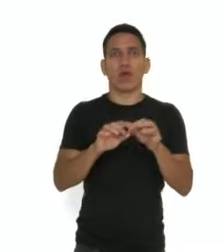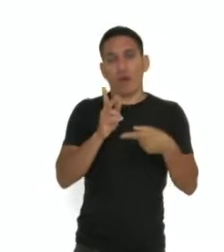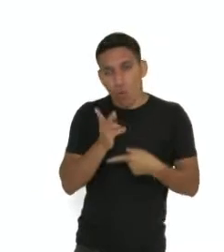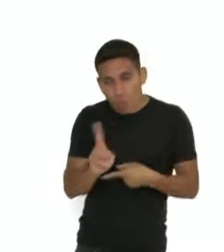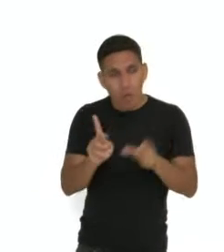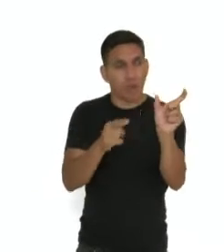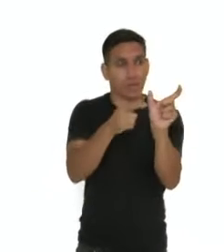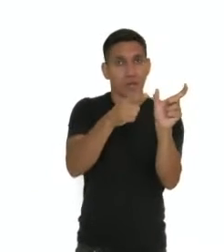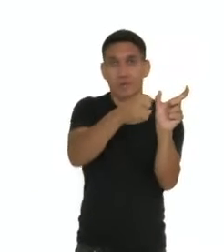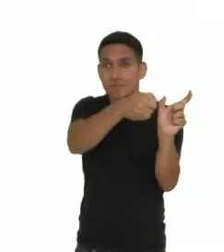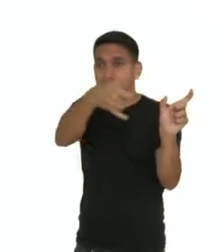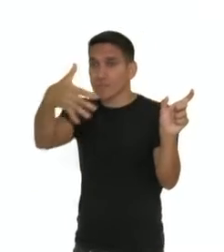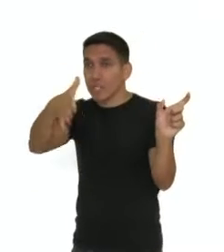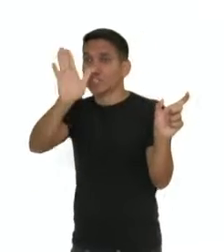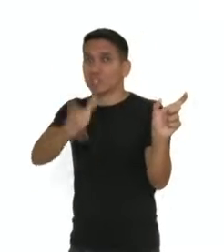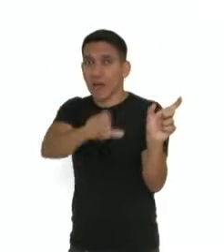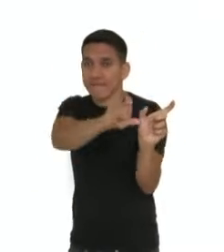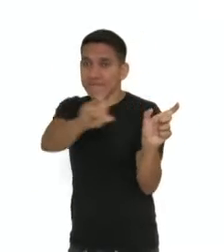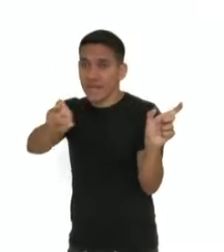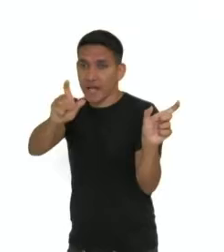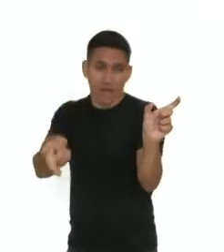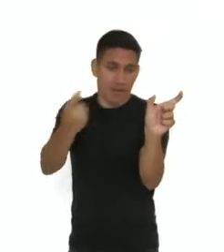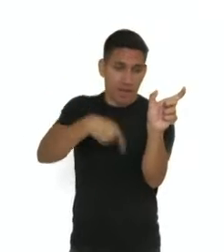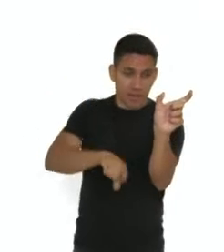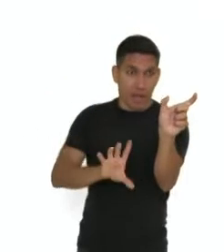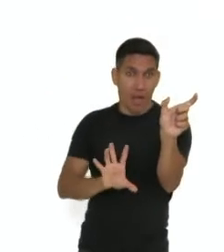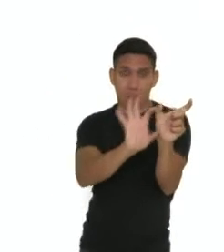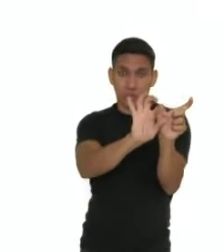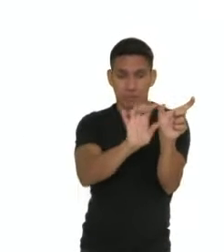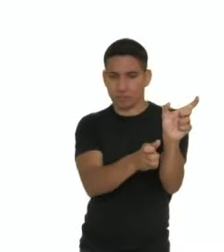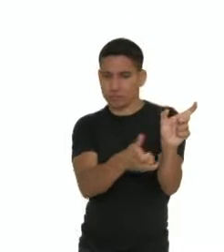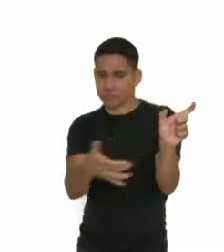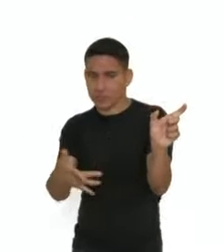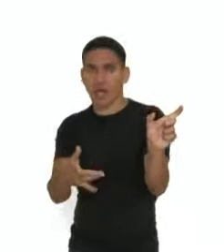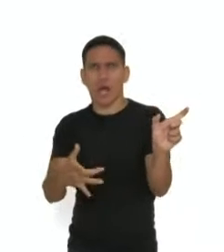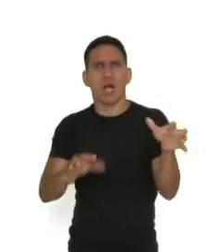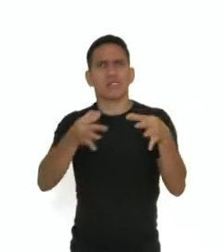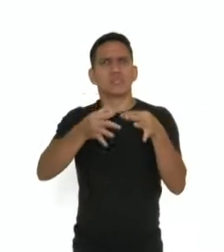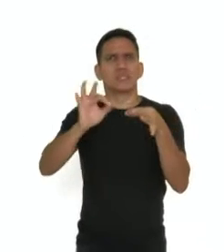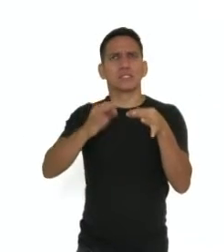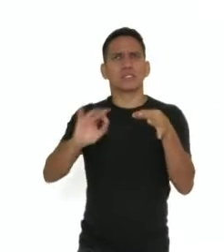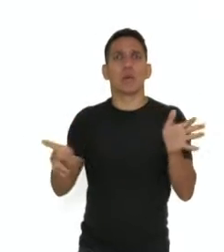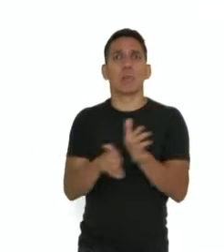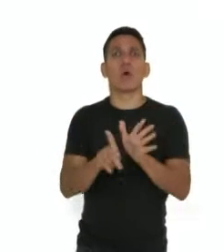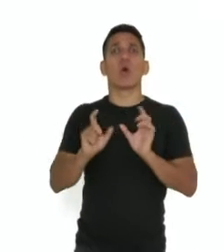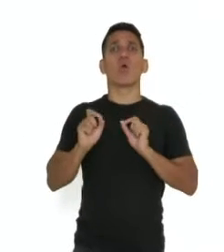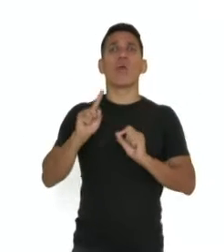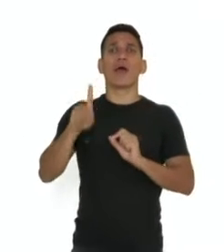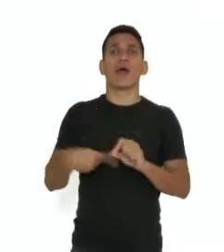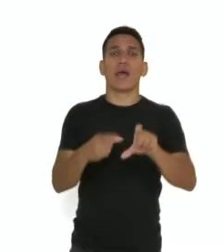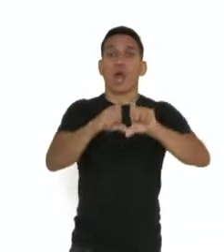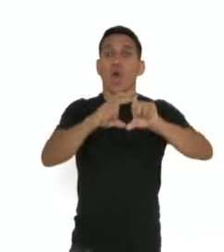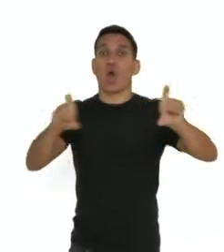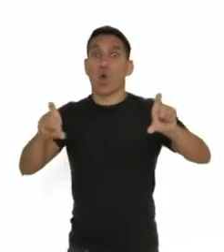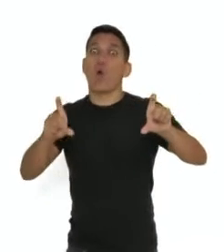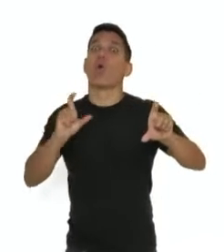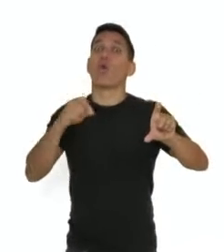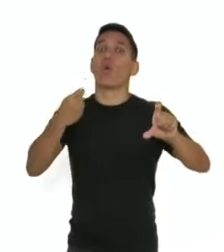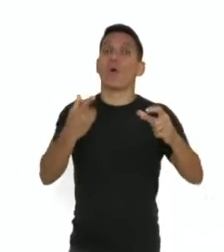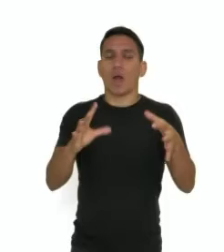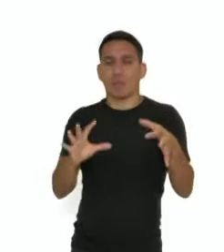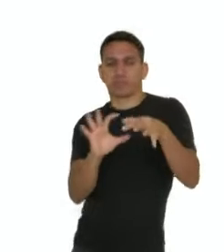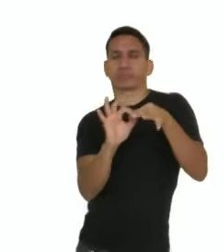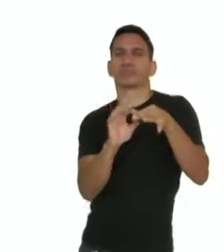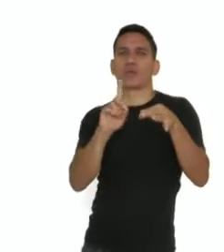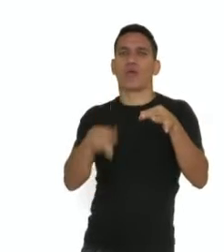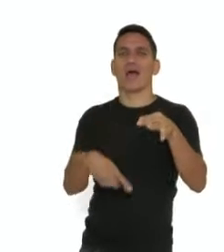expressão mencionada antes. Sintaticamente, os pronomes relativos introduzem uma oração subordinada adjetiva, a qual exerce a